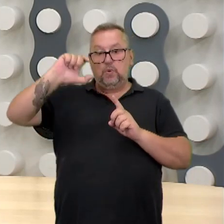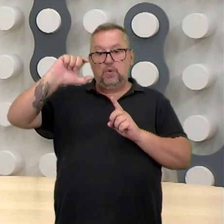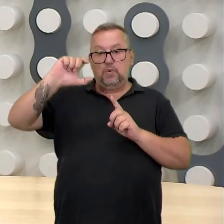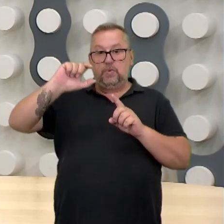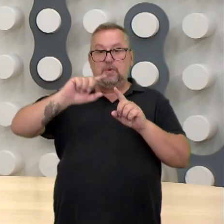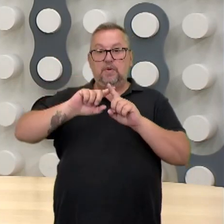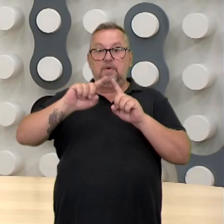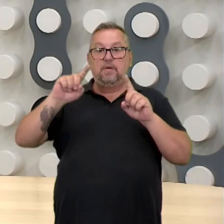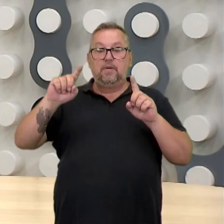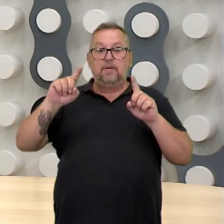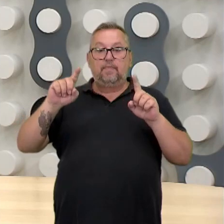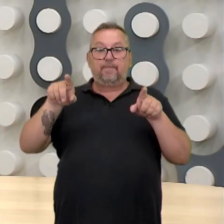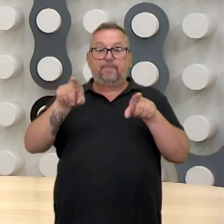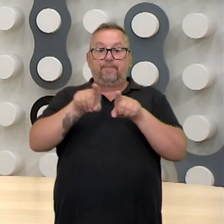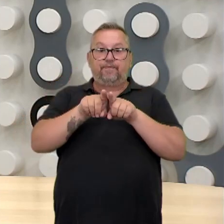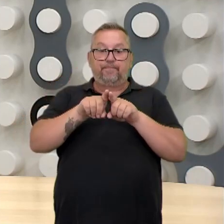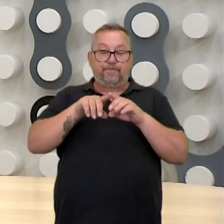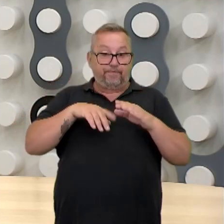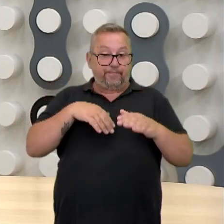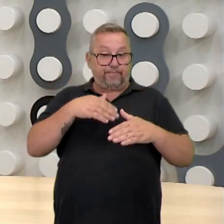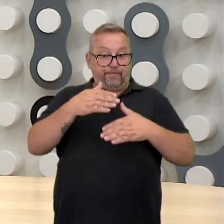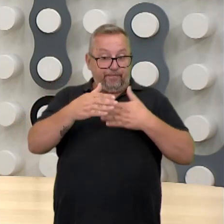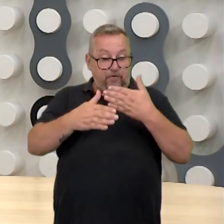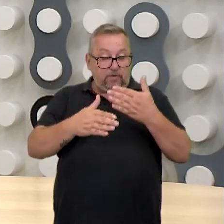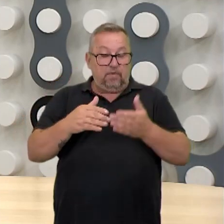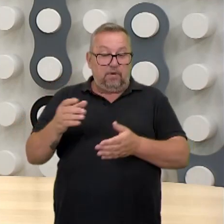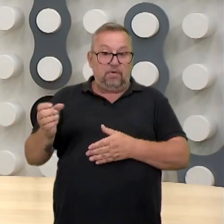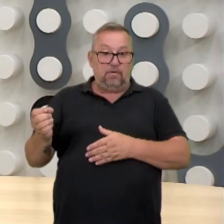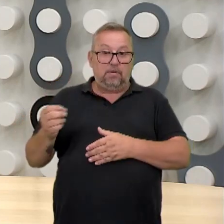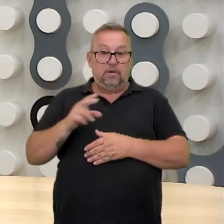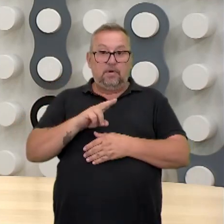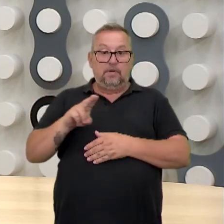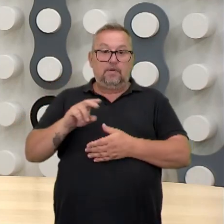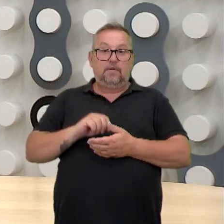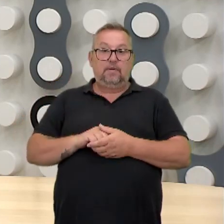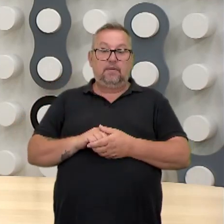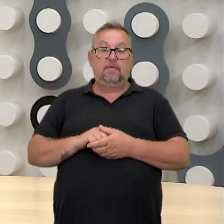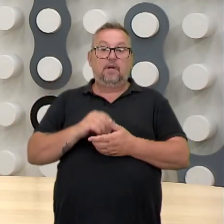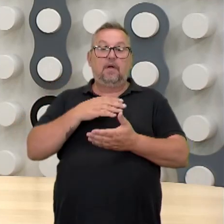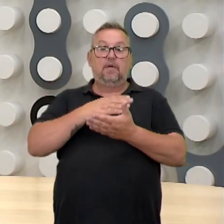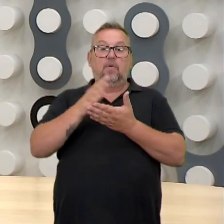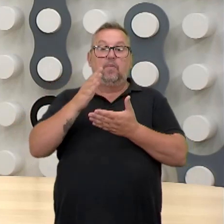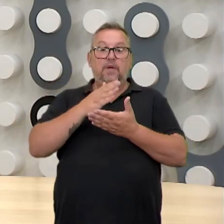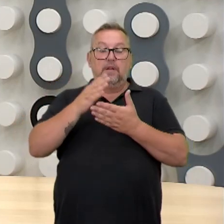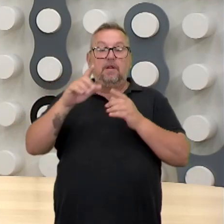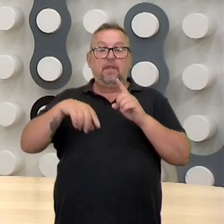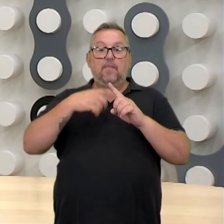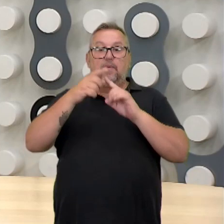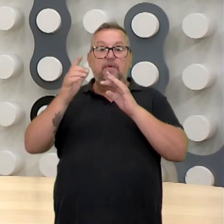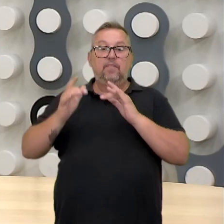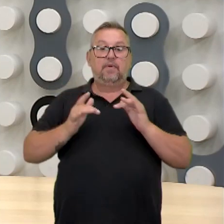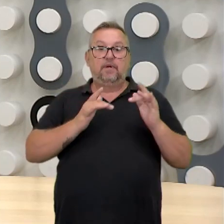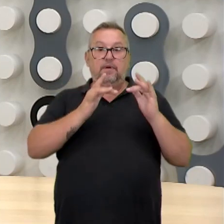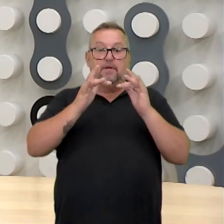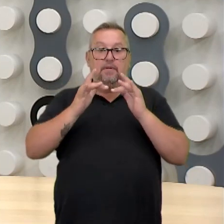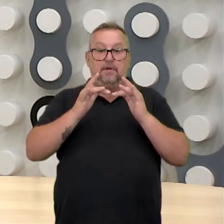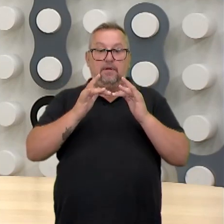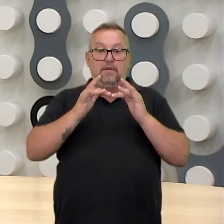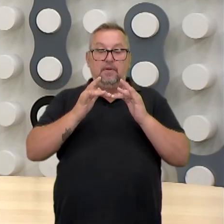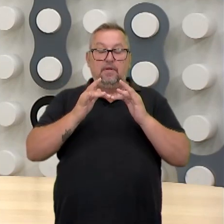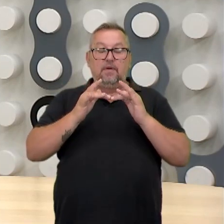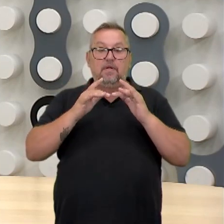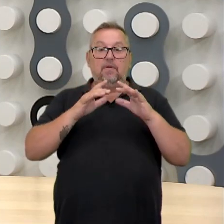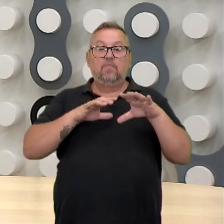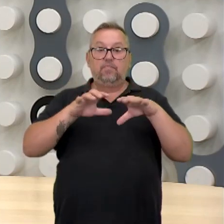mas a partir aí do período aí que nós chamamos aí do Cambriano, aí começa a ter aí mais uma relação, né, com a